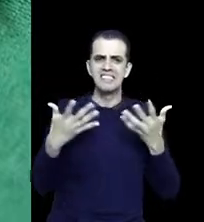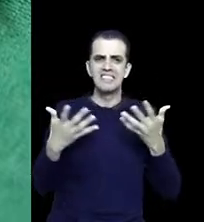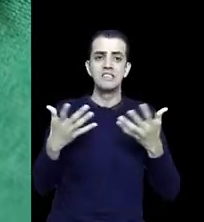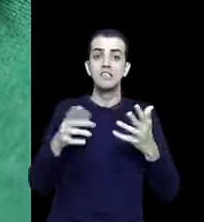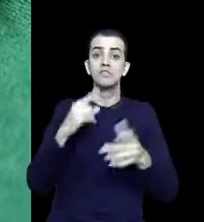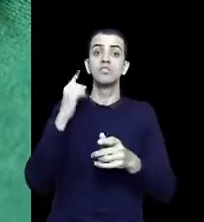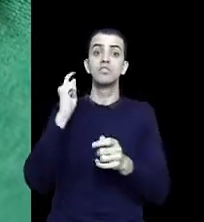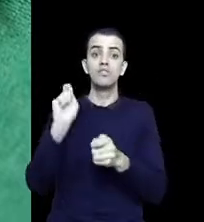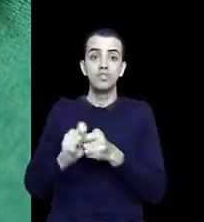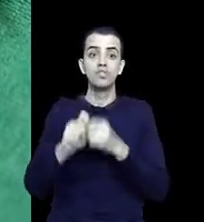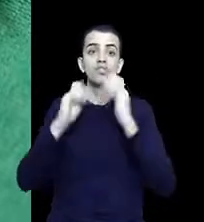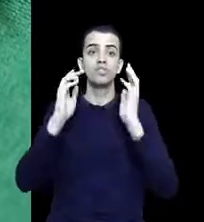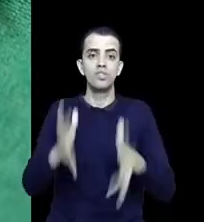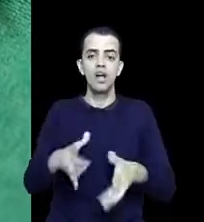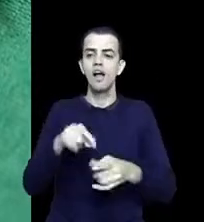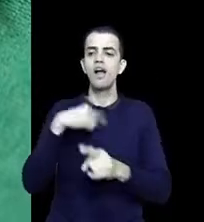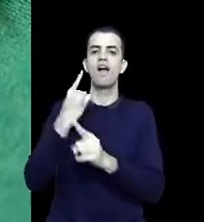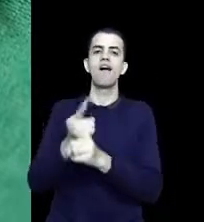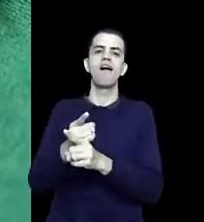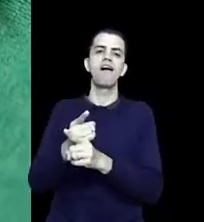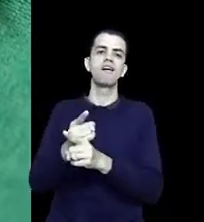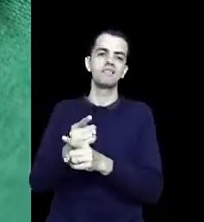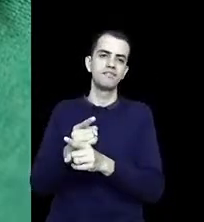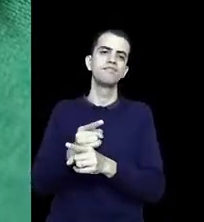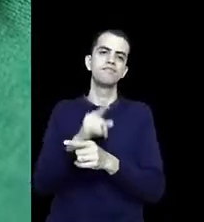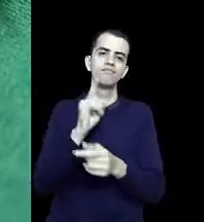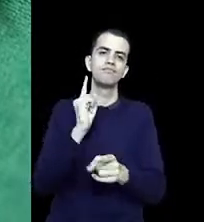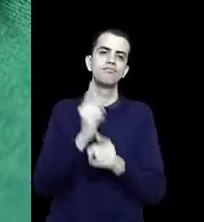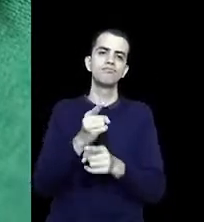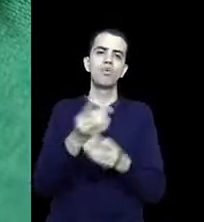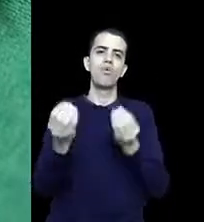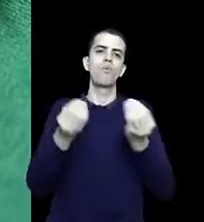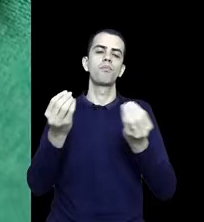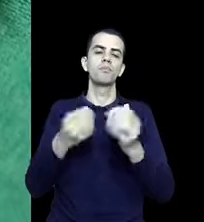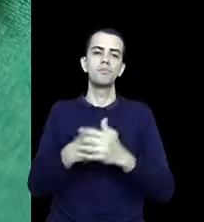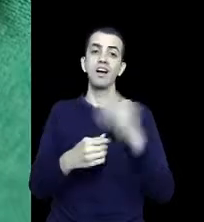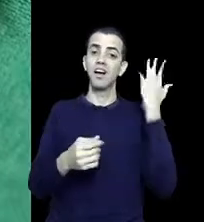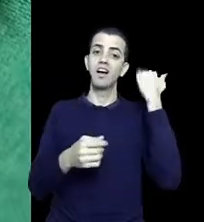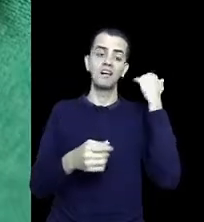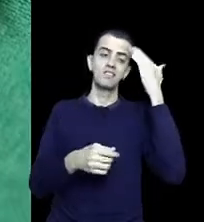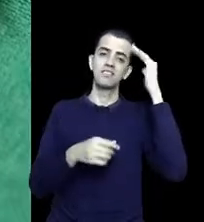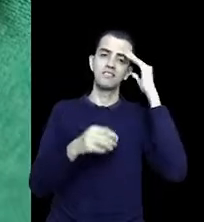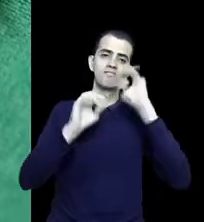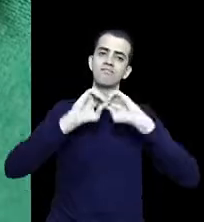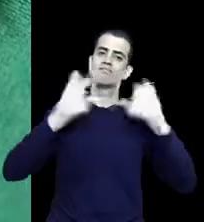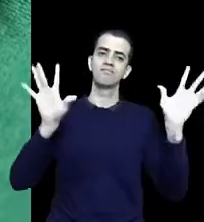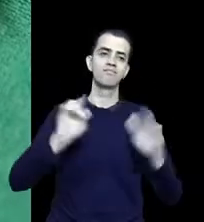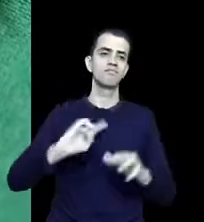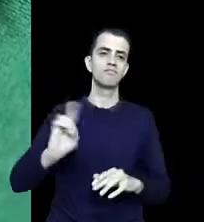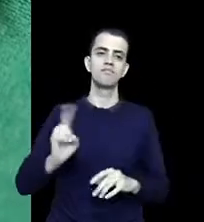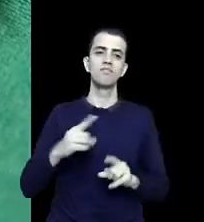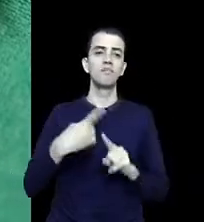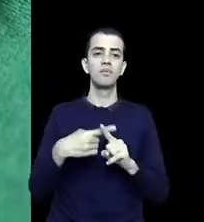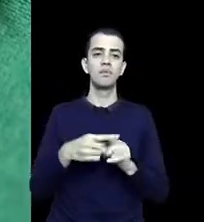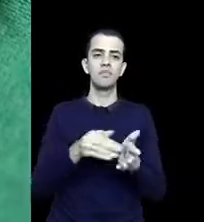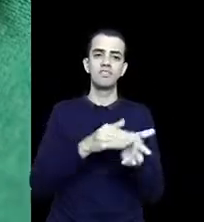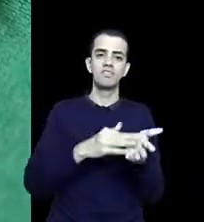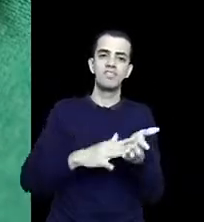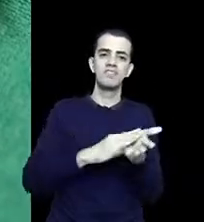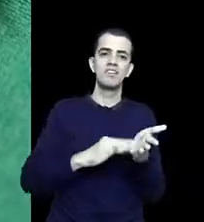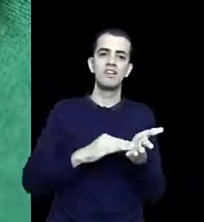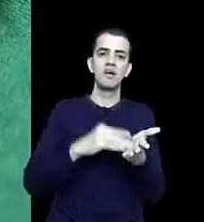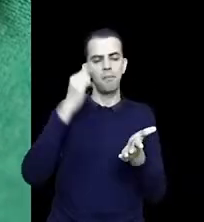muito grande em correção, exatamente por isso. A gente não tinha esse entendimento, né, que aquele tecido não era um tecido para